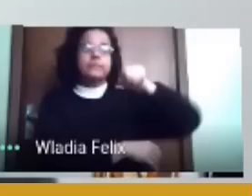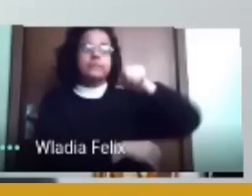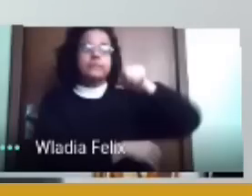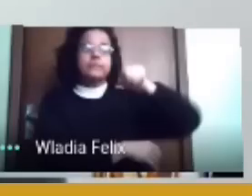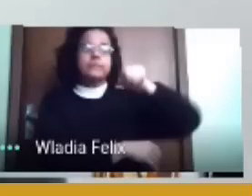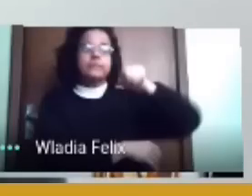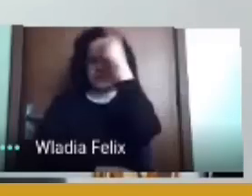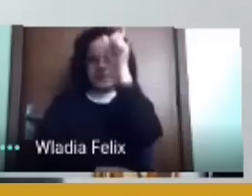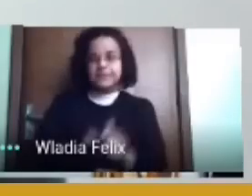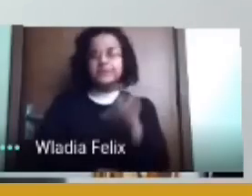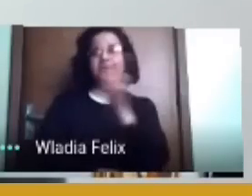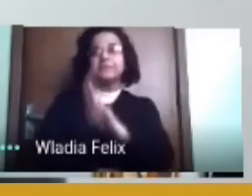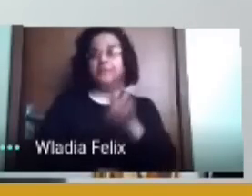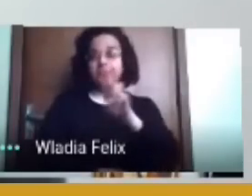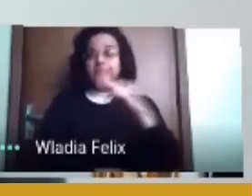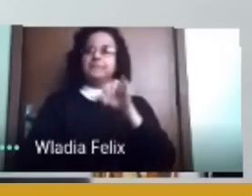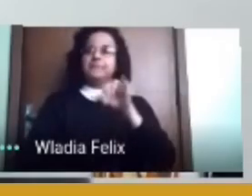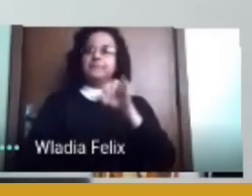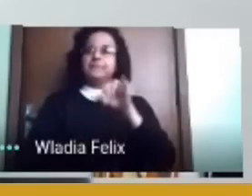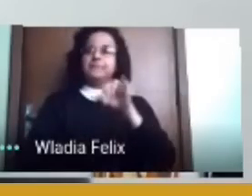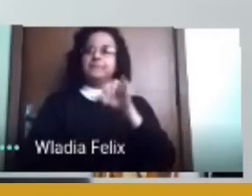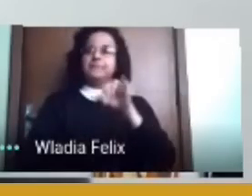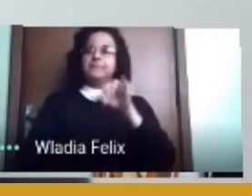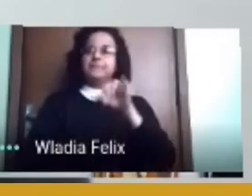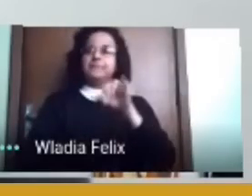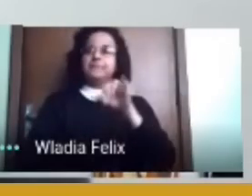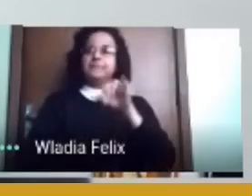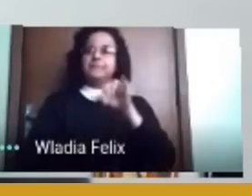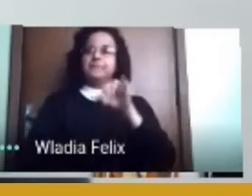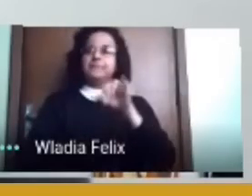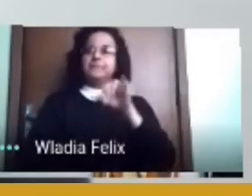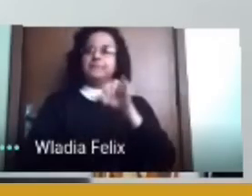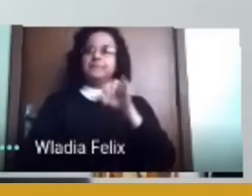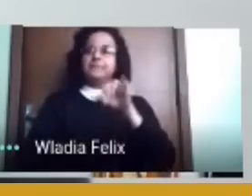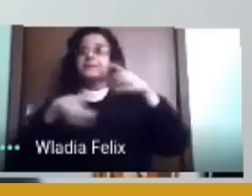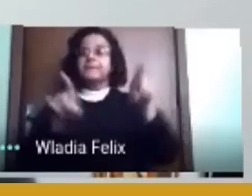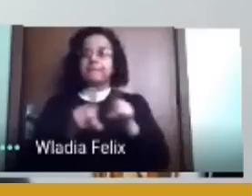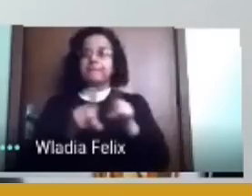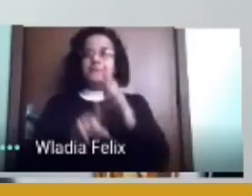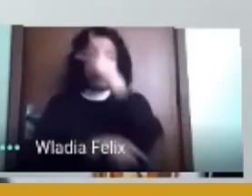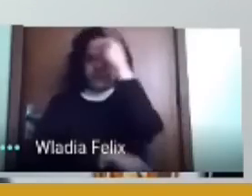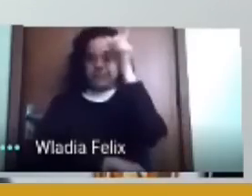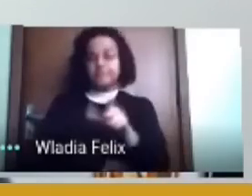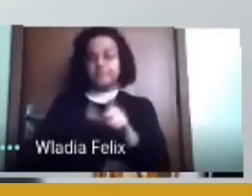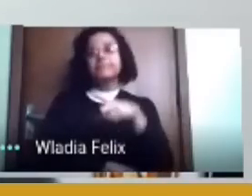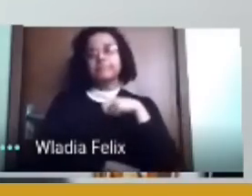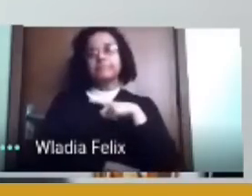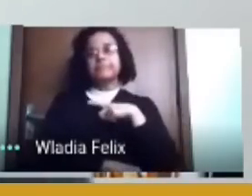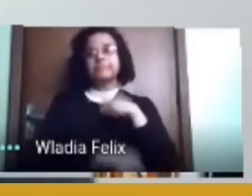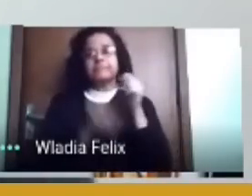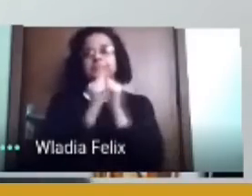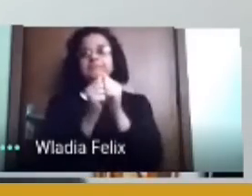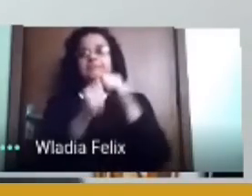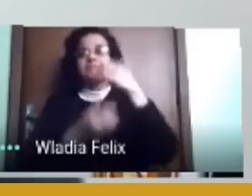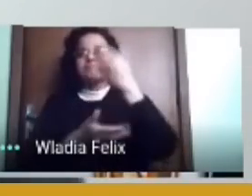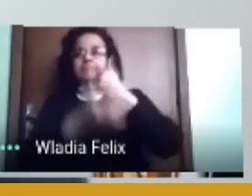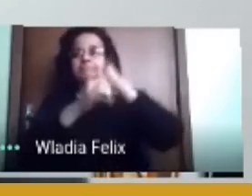nossa conversa, né? Então, muita gente tem disponível a internet, programas de